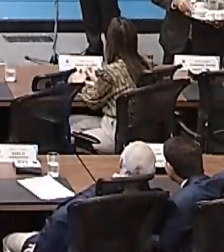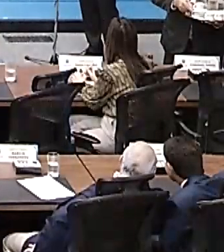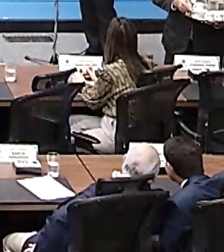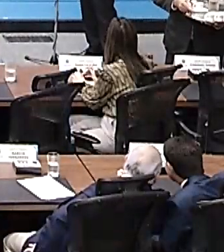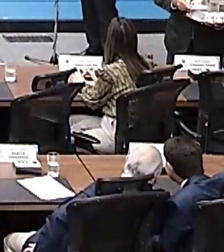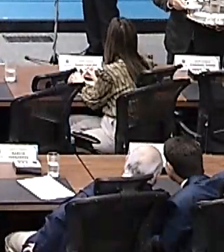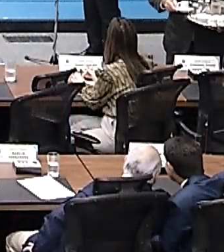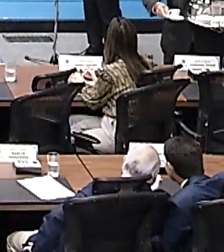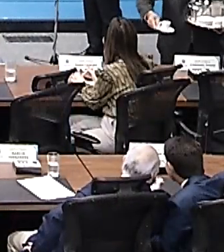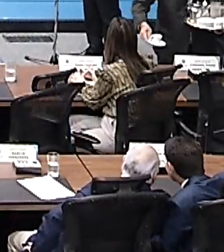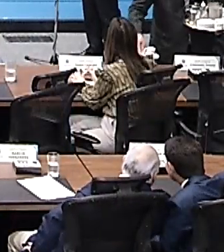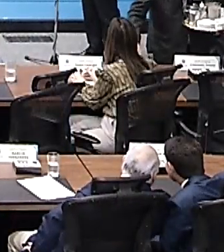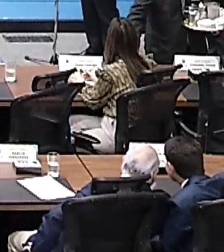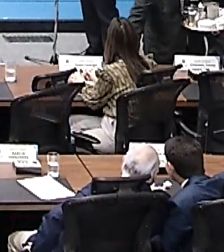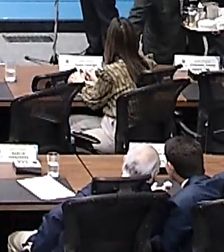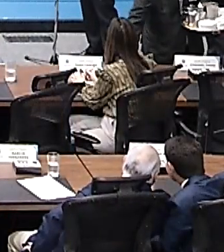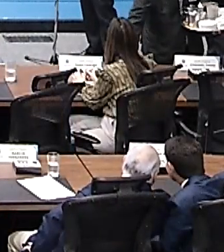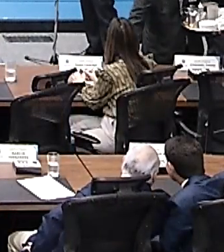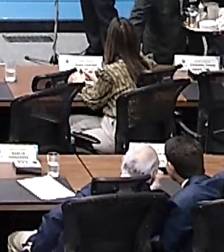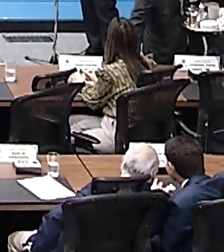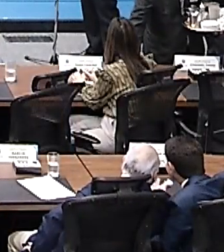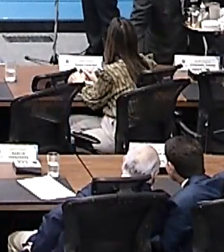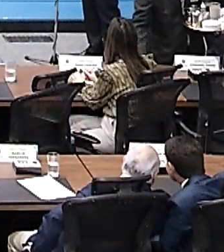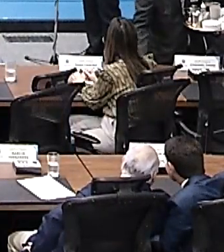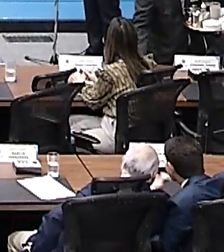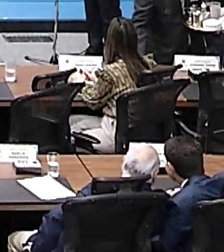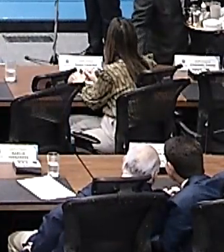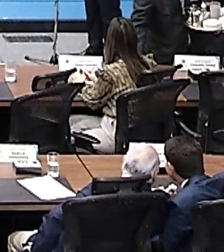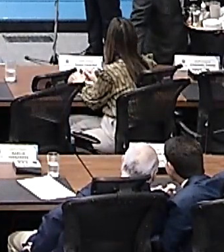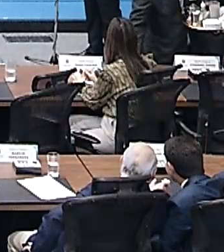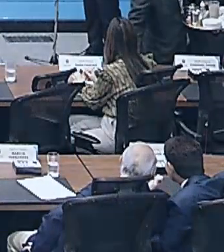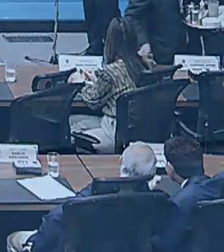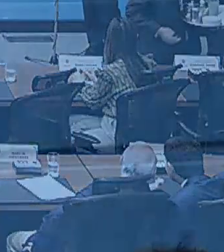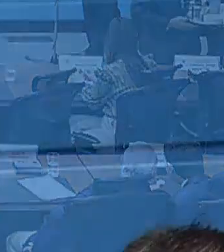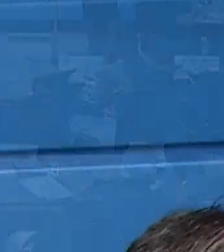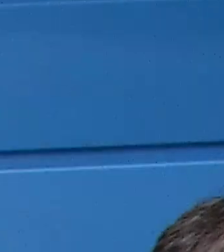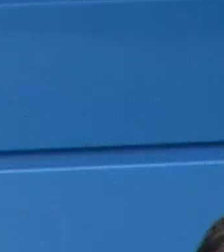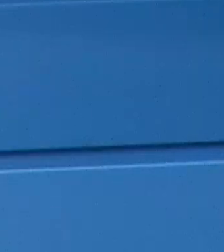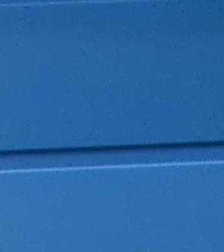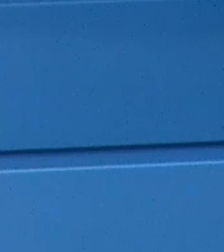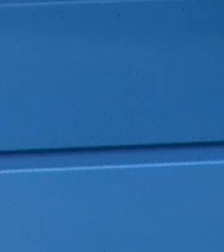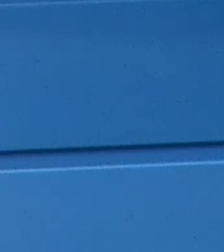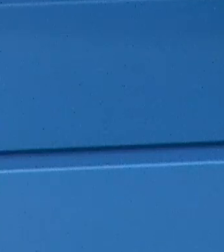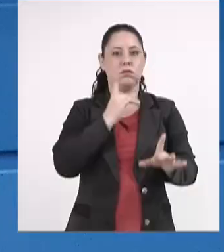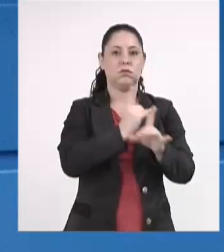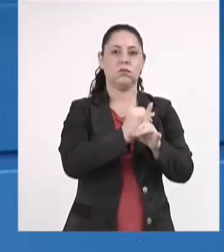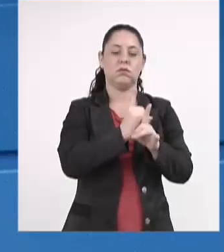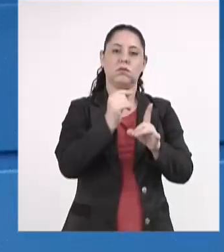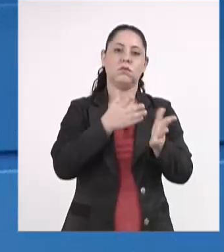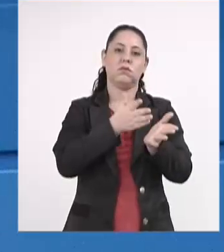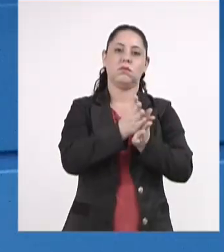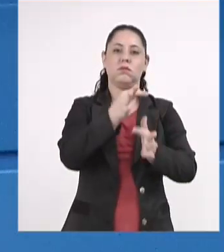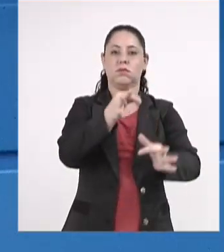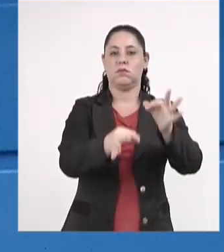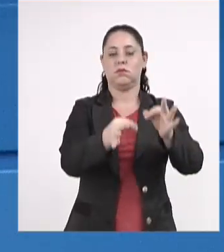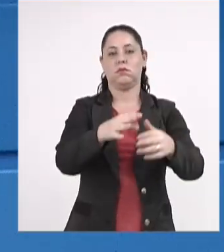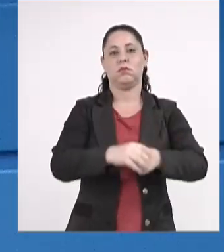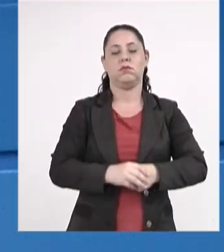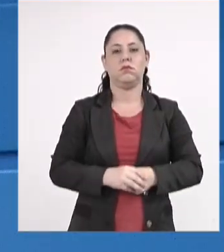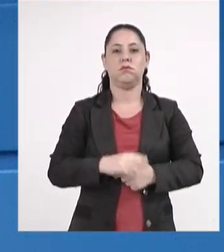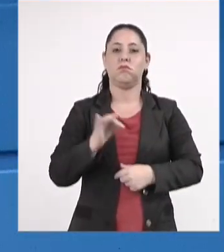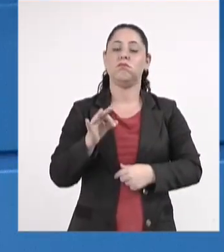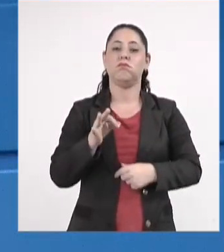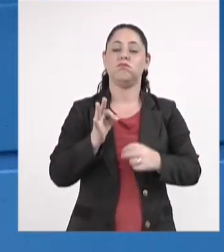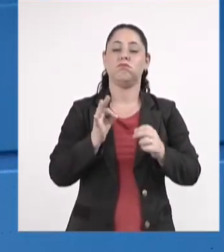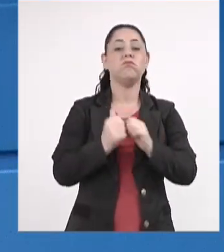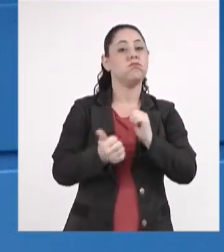deixar de questionar se nós estaríamos com a decisão de ontem encontrando o caminho justo se